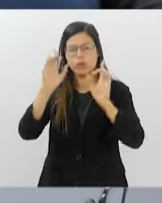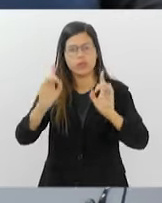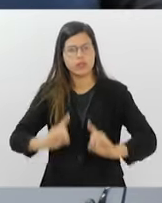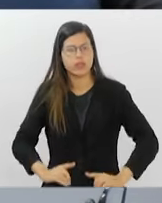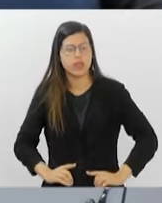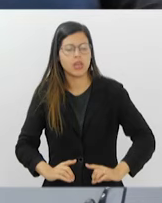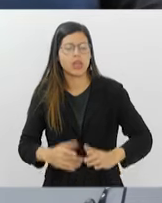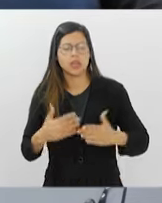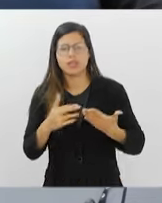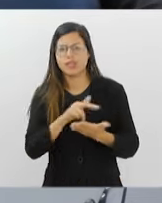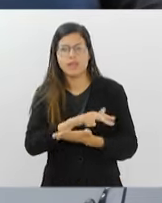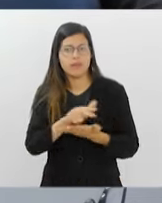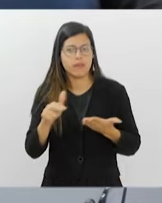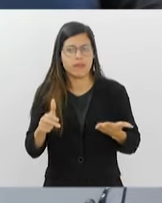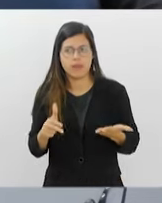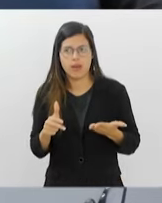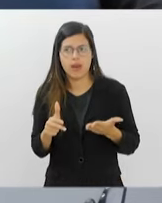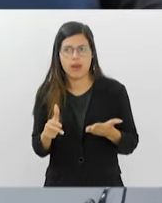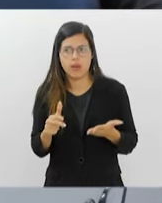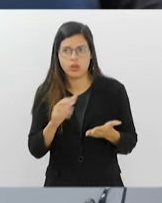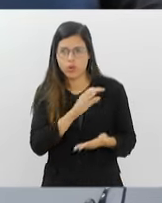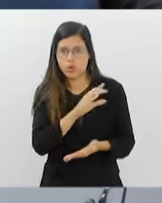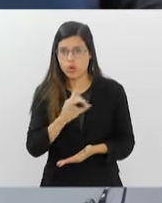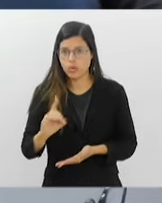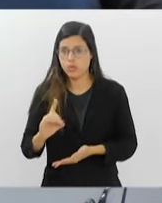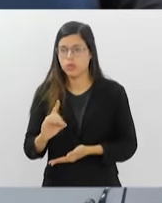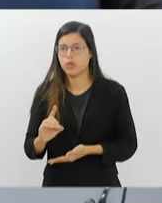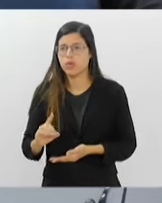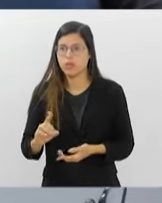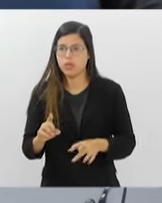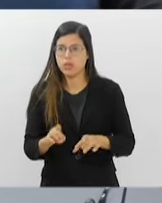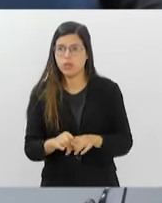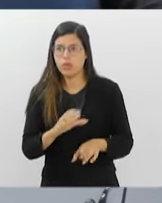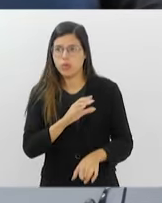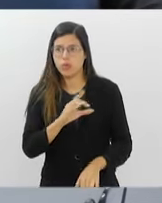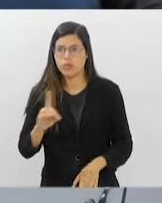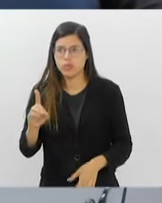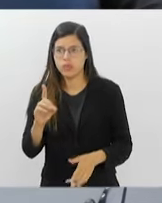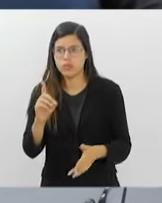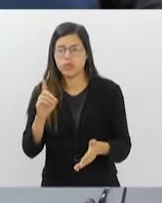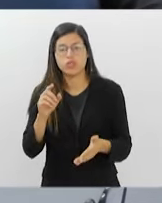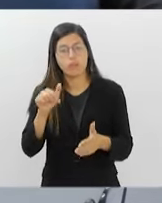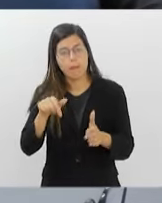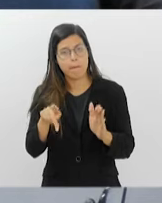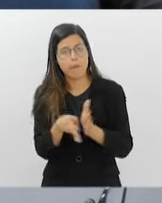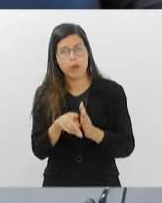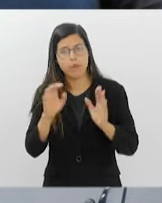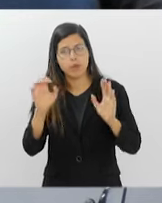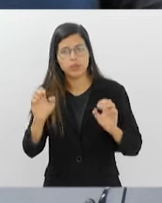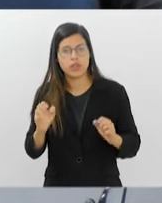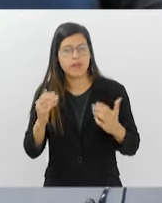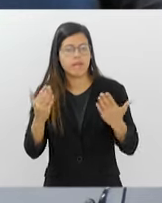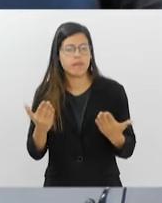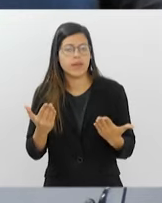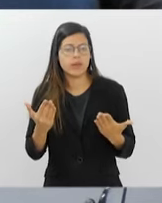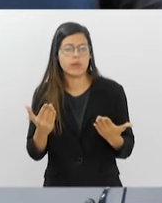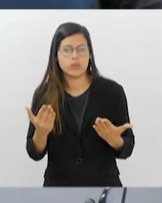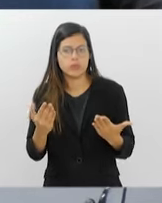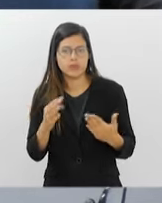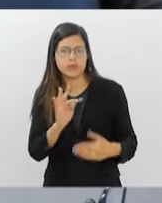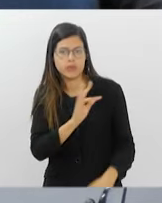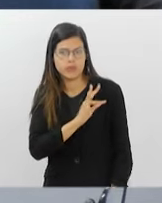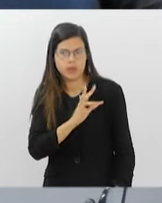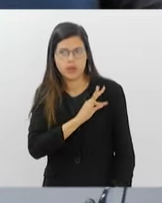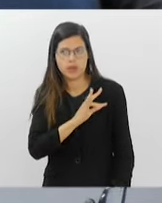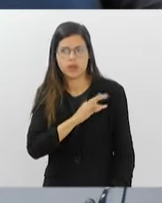diversas diversas coordenadorias Inclusive a coordenadoria de defesa do consumidor de eventos que são técnicos lá